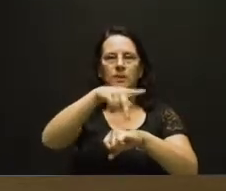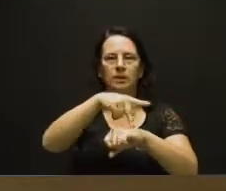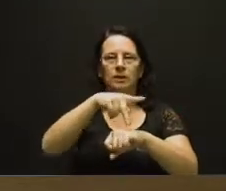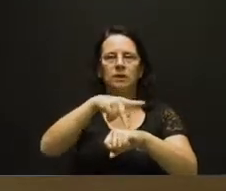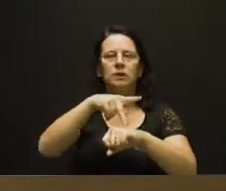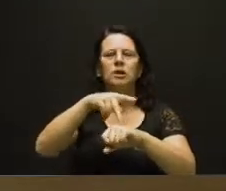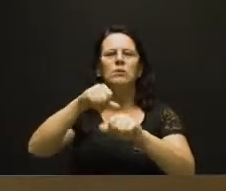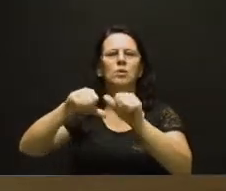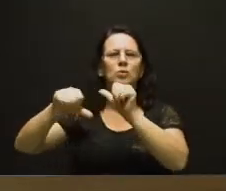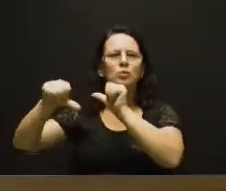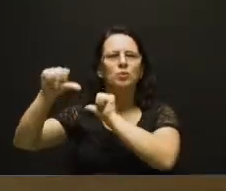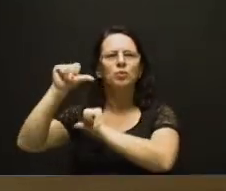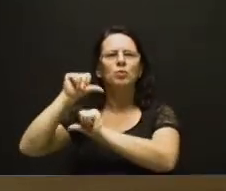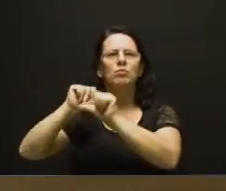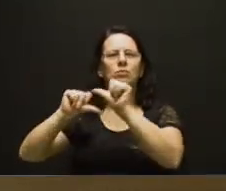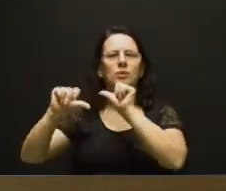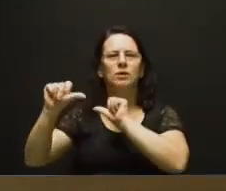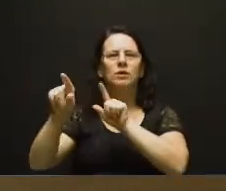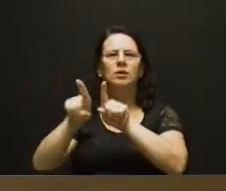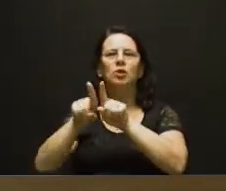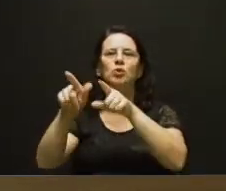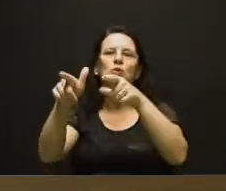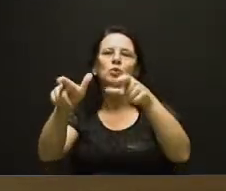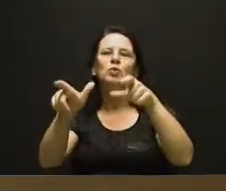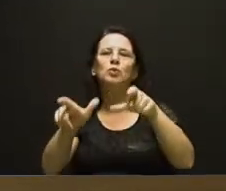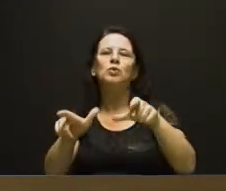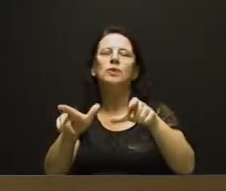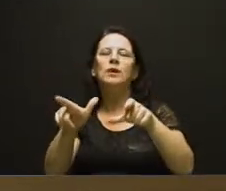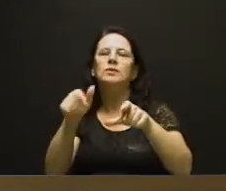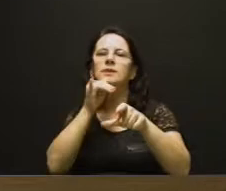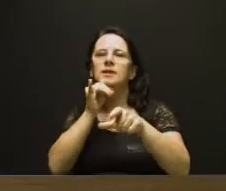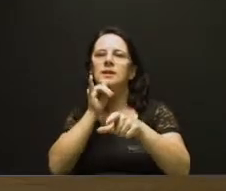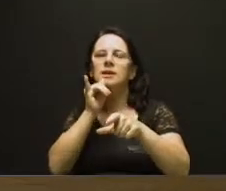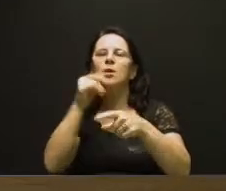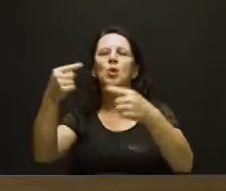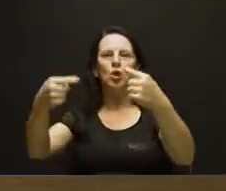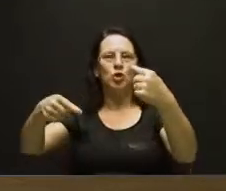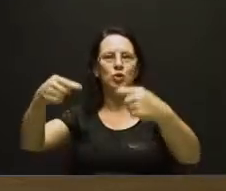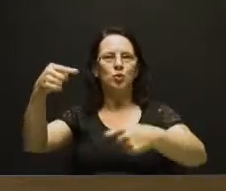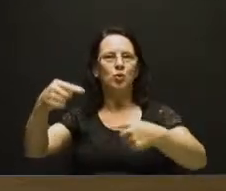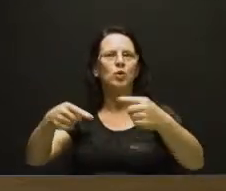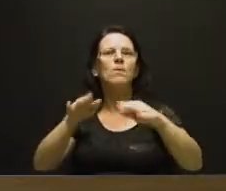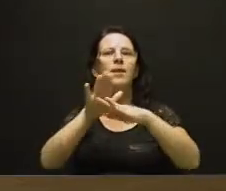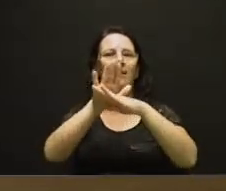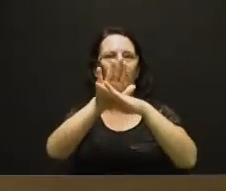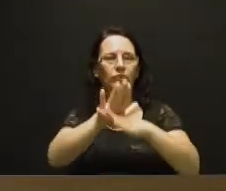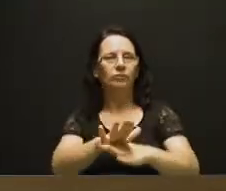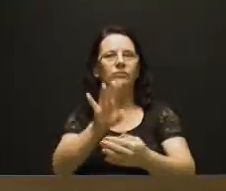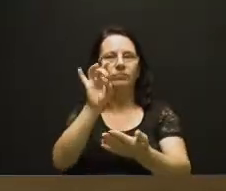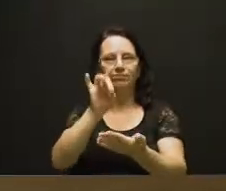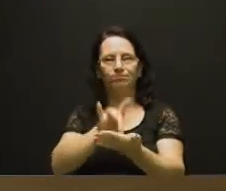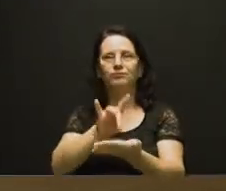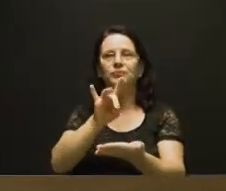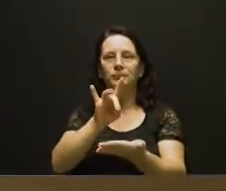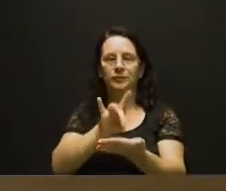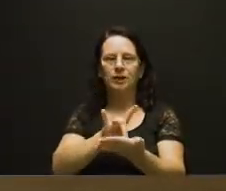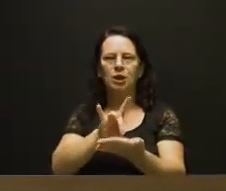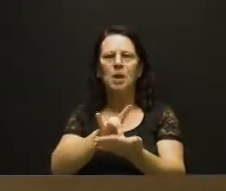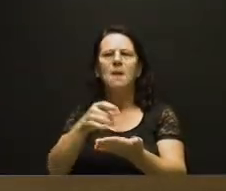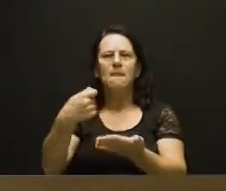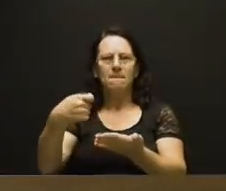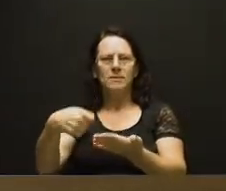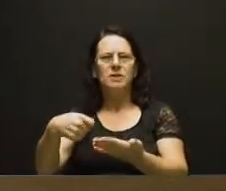retrocesso a gente tem que pegar alguns lugares que têm realmente política voltada então a gente precisa dos